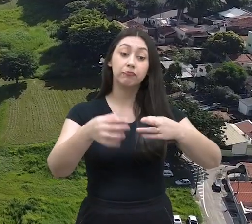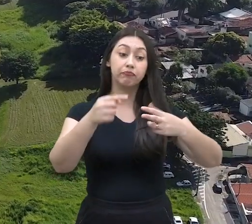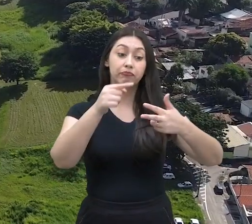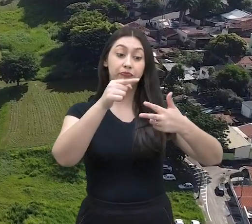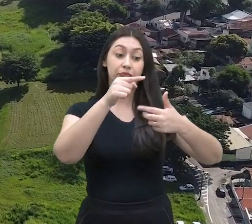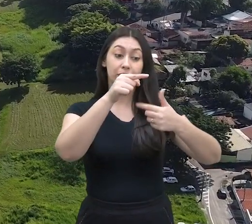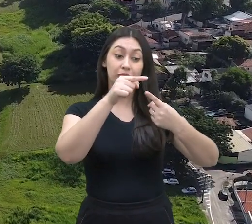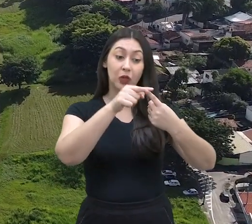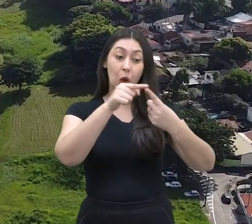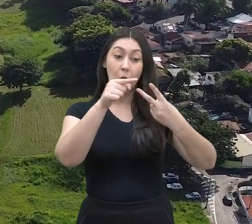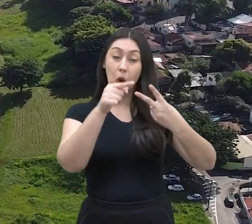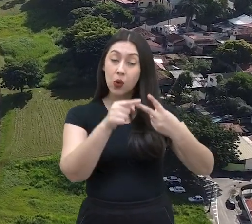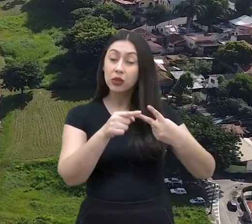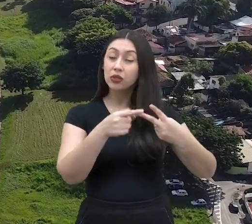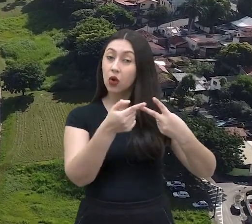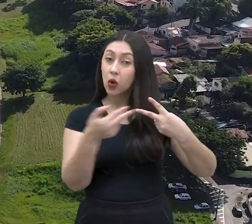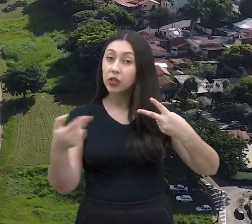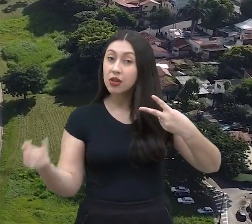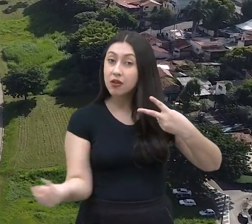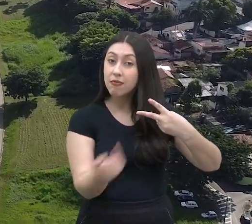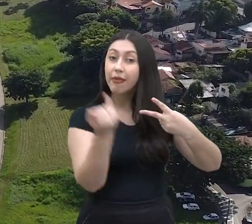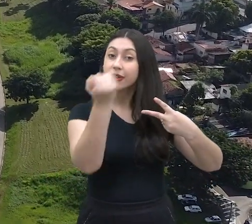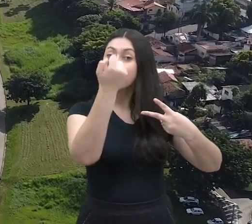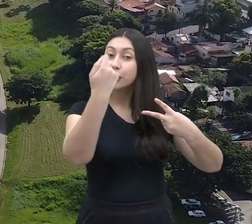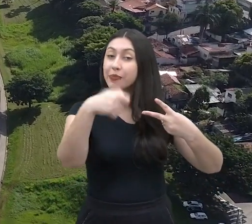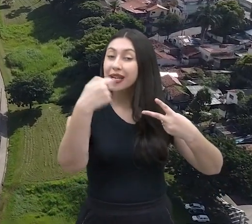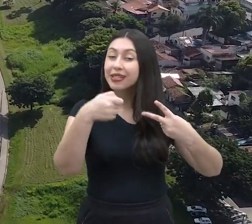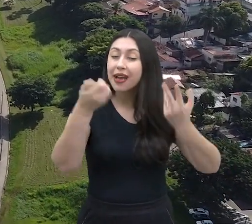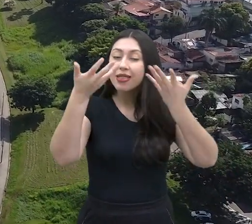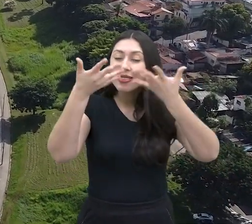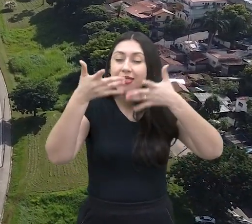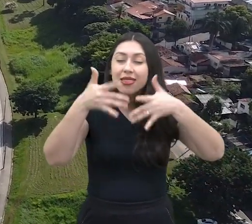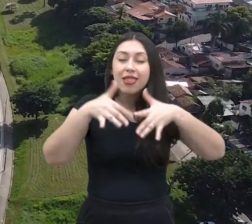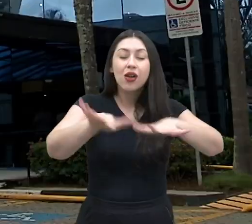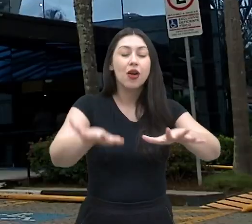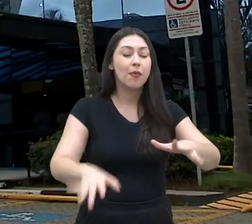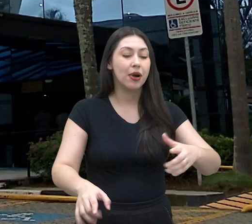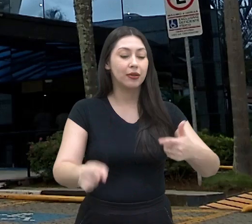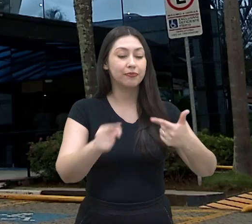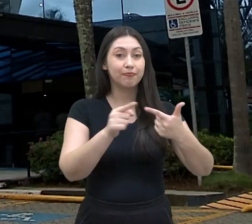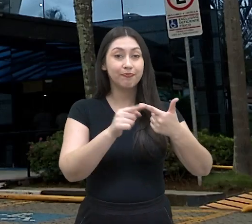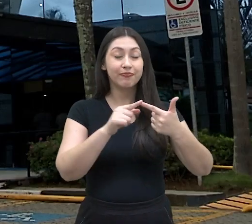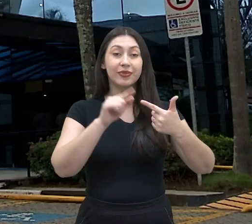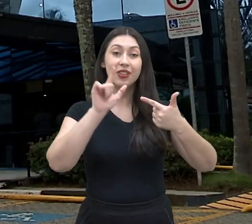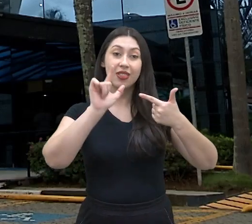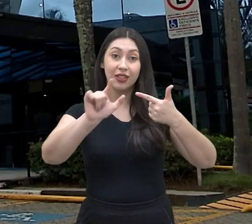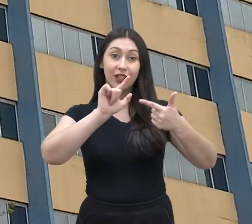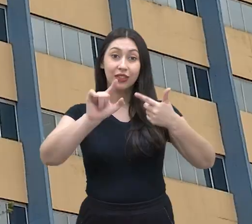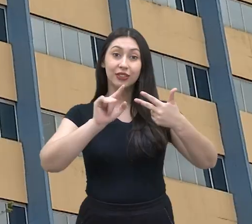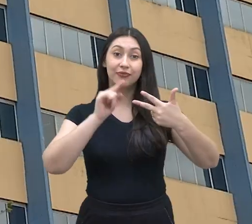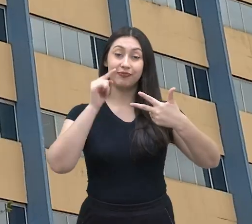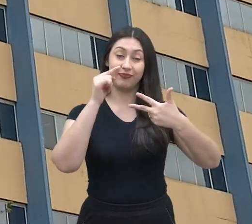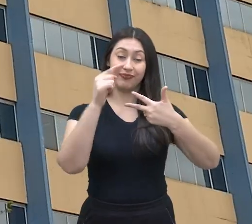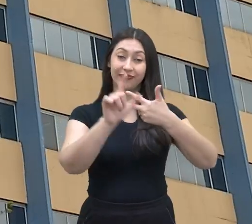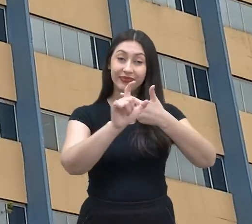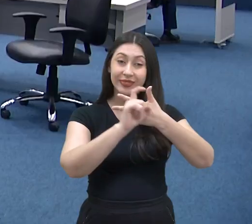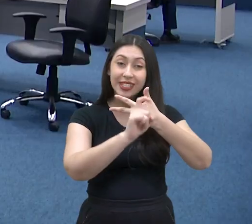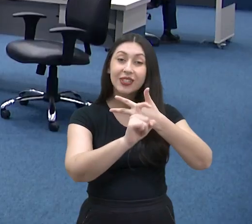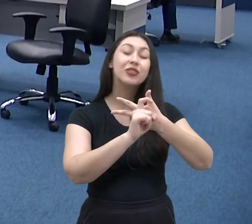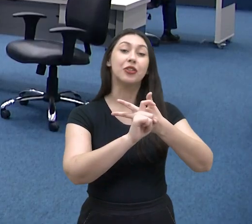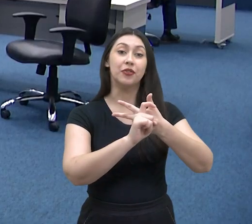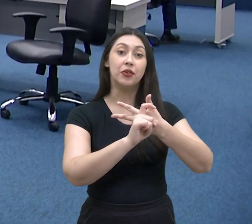2 importantes pilares da política administrativa precisam estar em harmonia: os poderes legislativo e